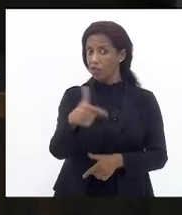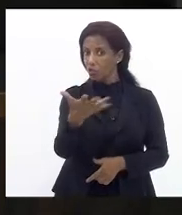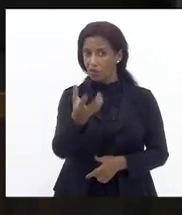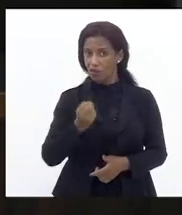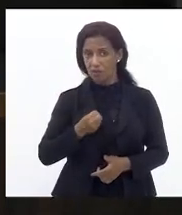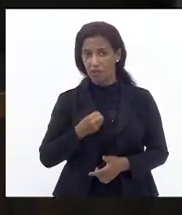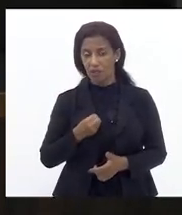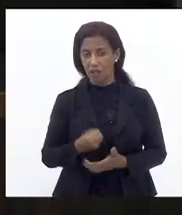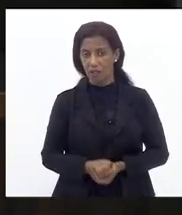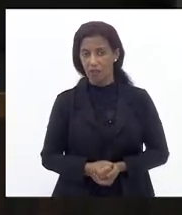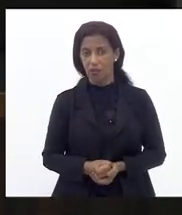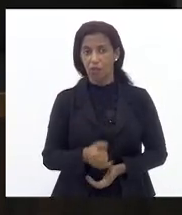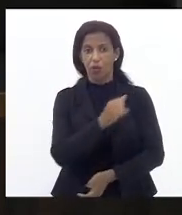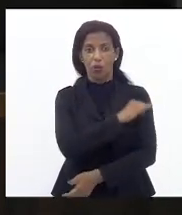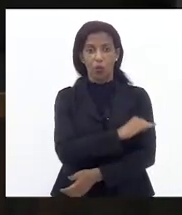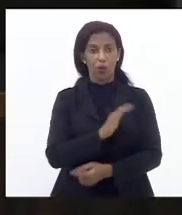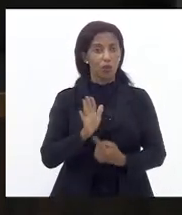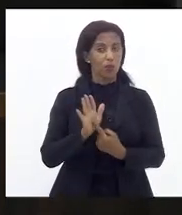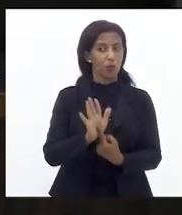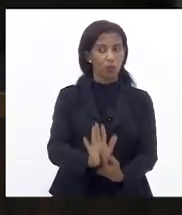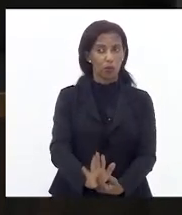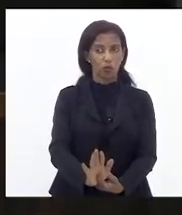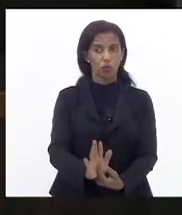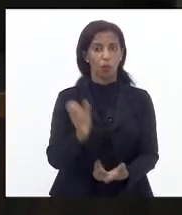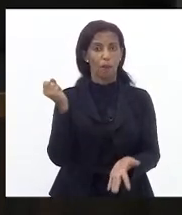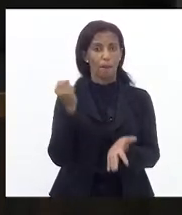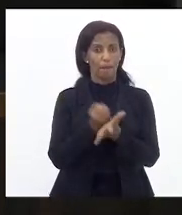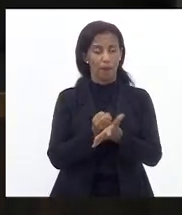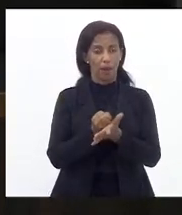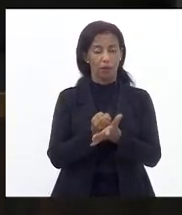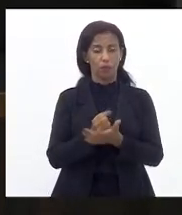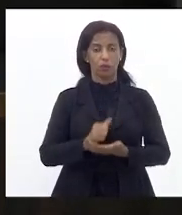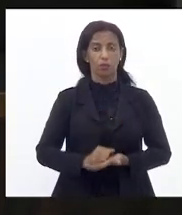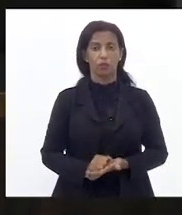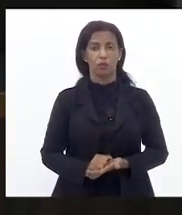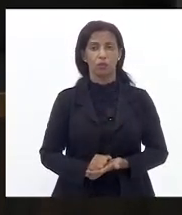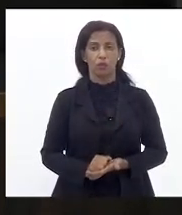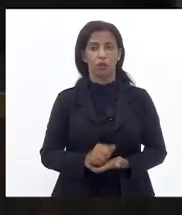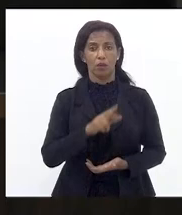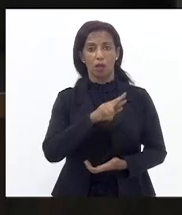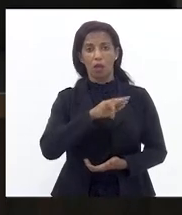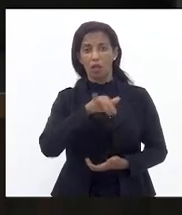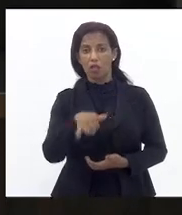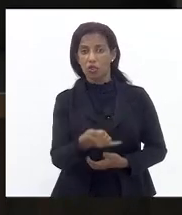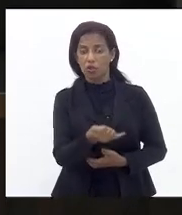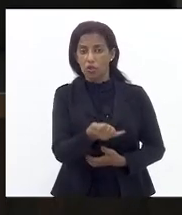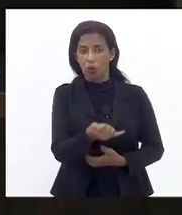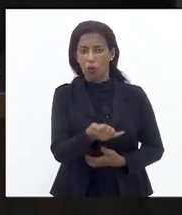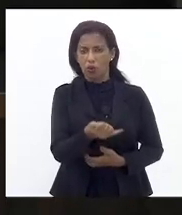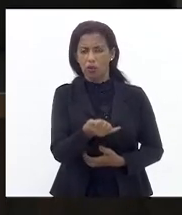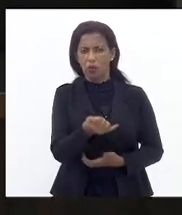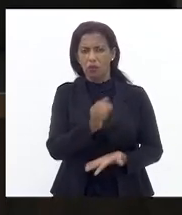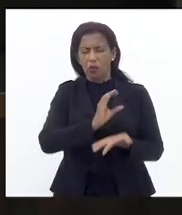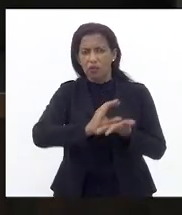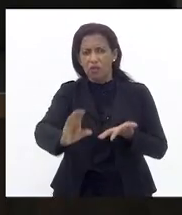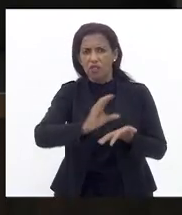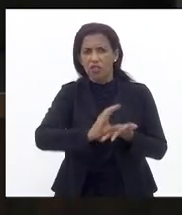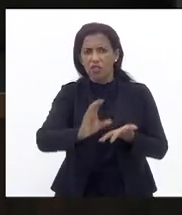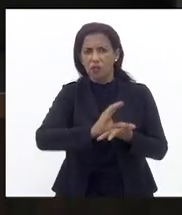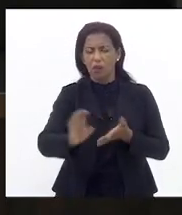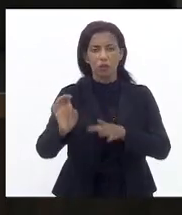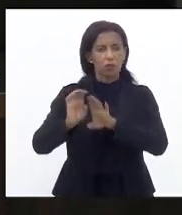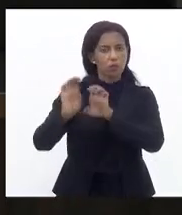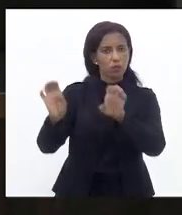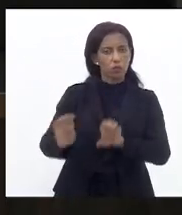receber o Rio de Janeiro Apresentou um pacto para o impacto RJ com um nível de investimento em